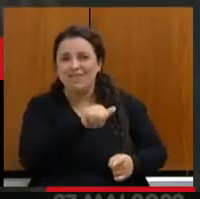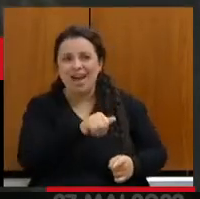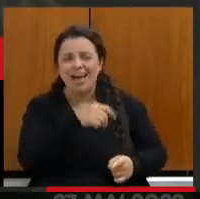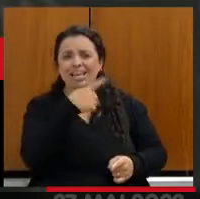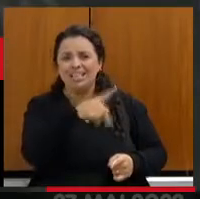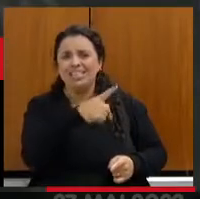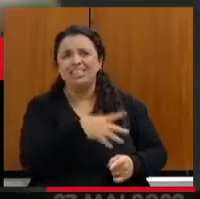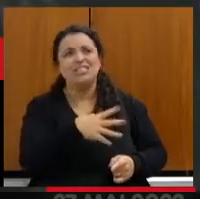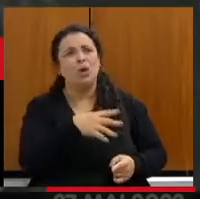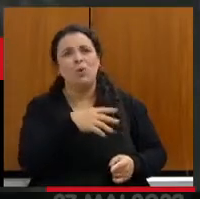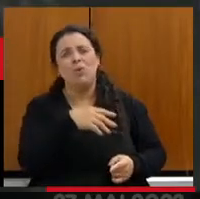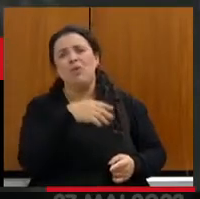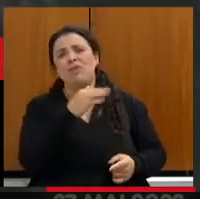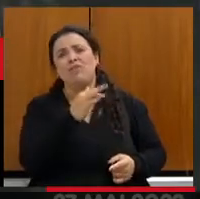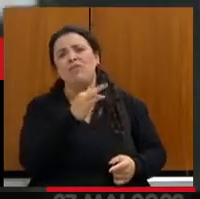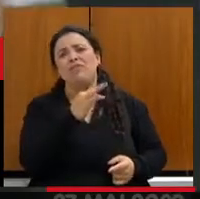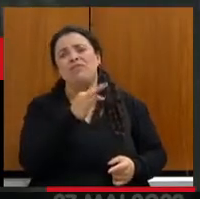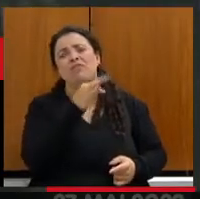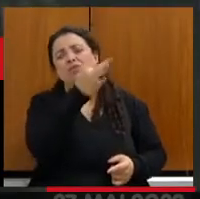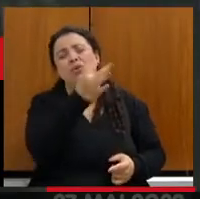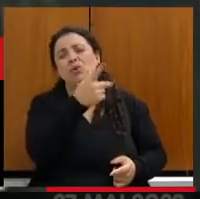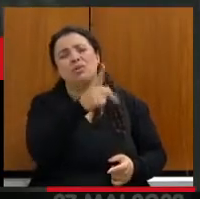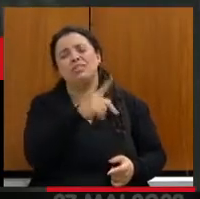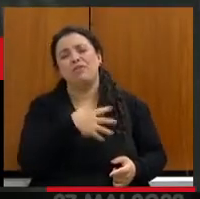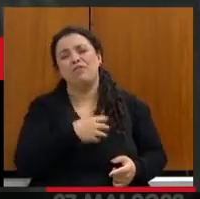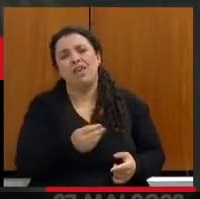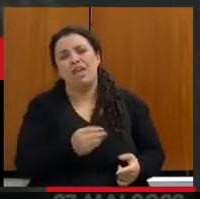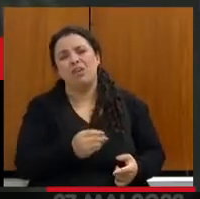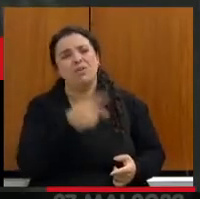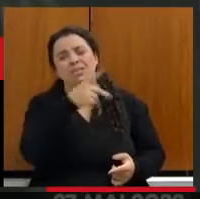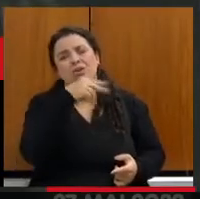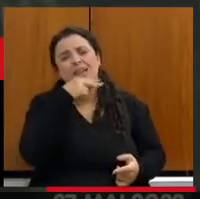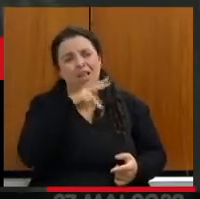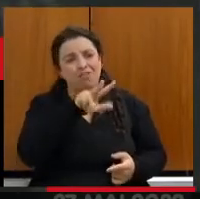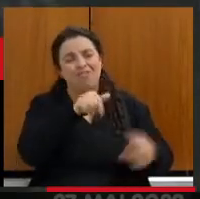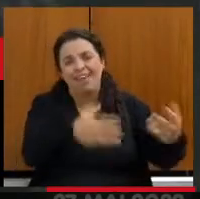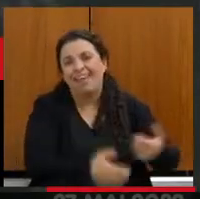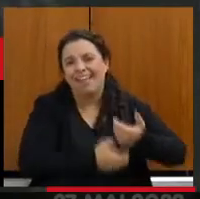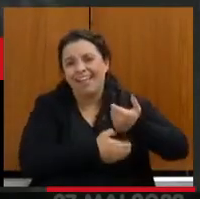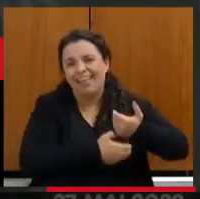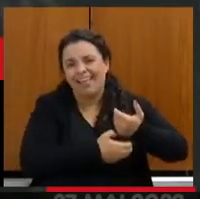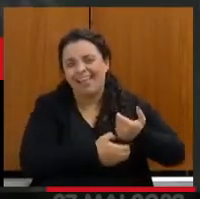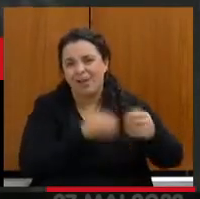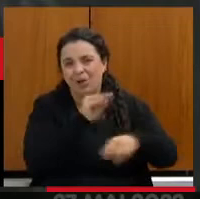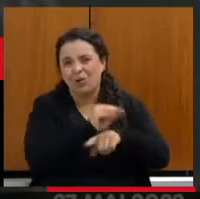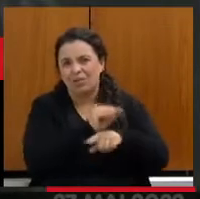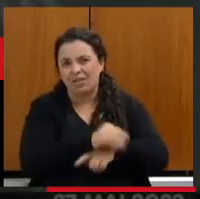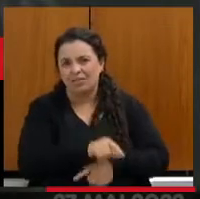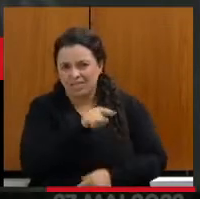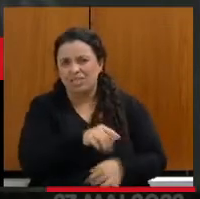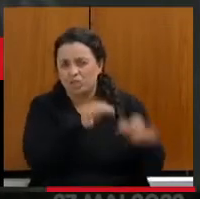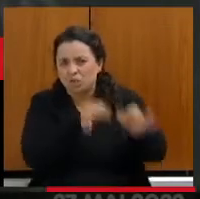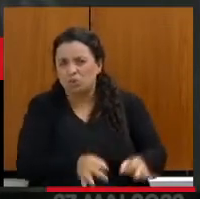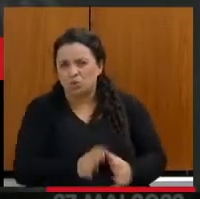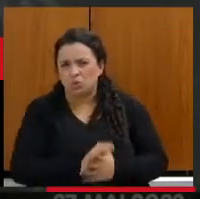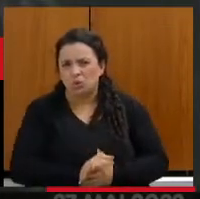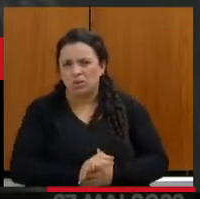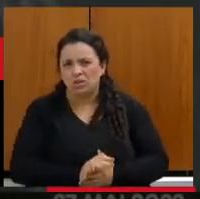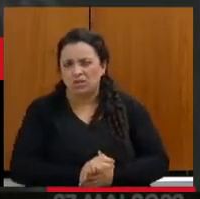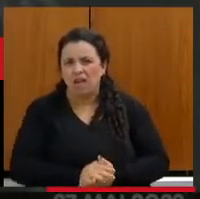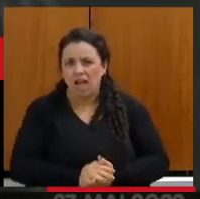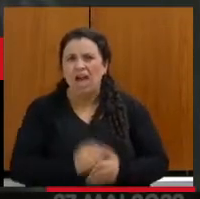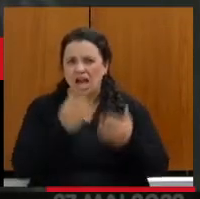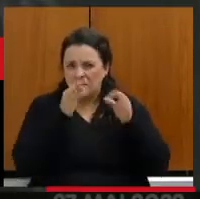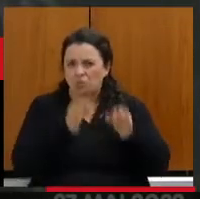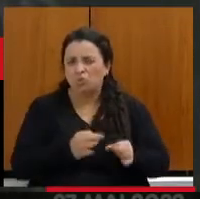braços dele é justo essa lei é justa o assassino de fama a sua filha nos júri